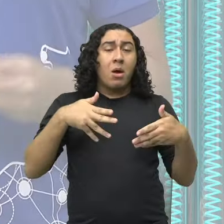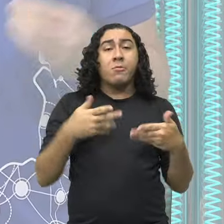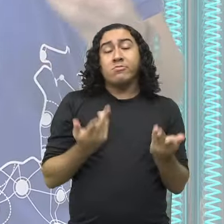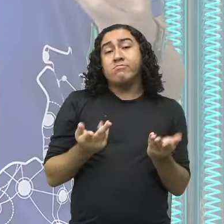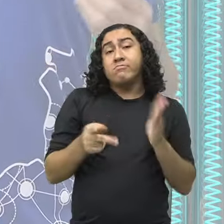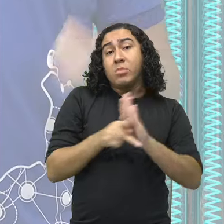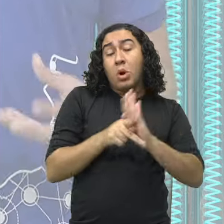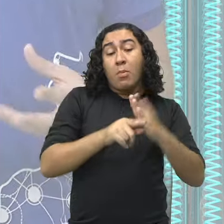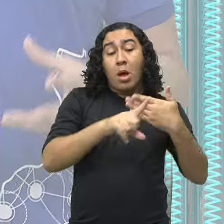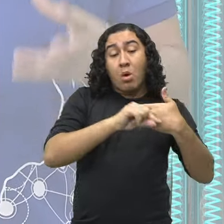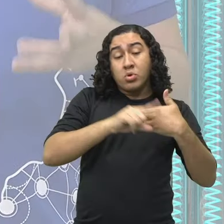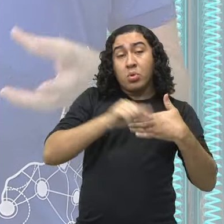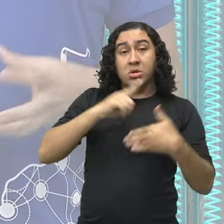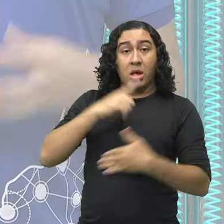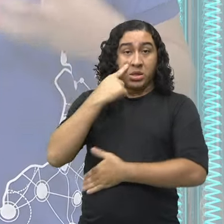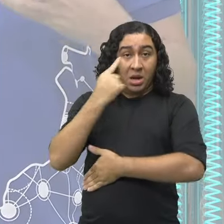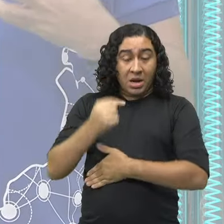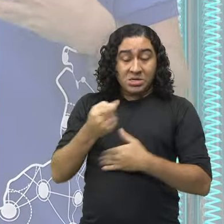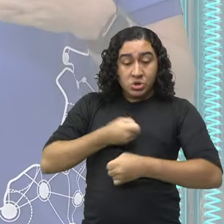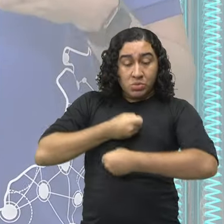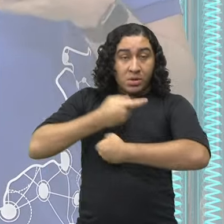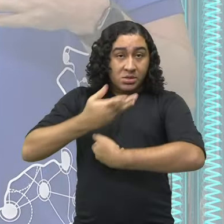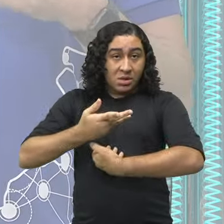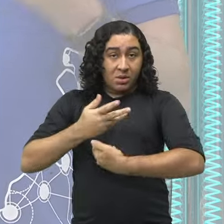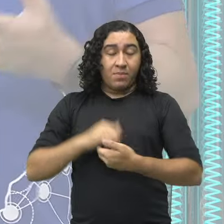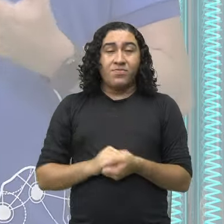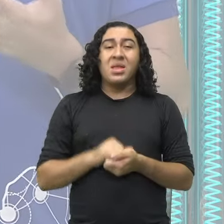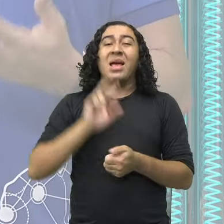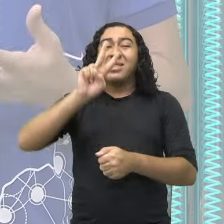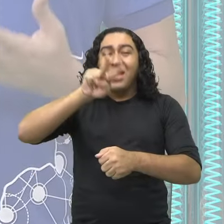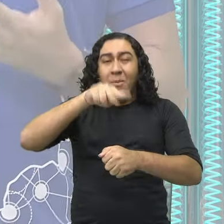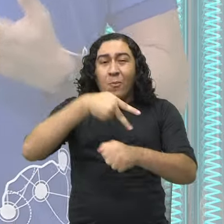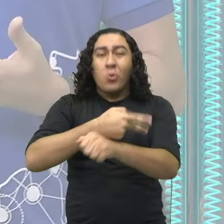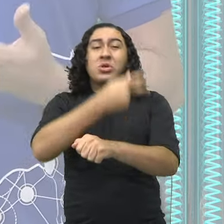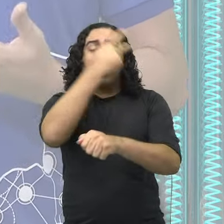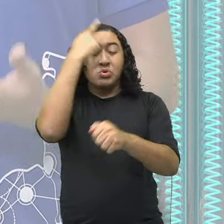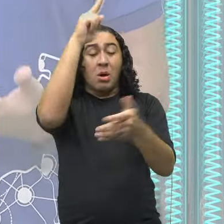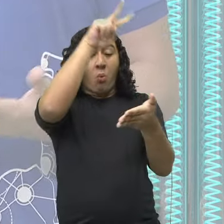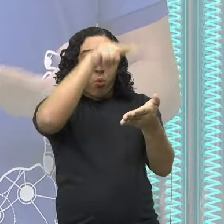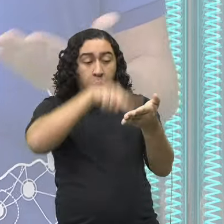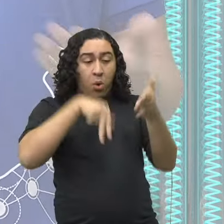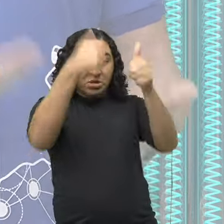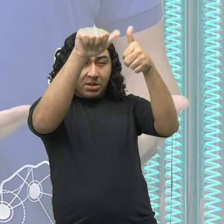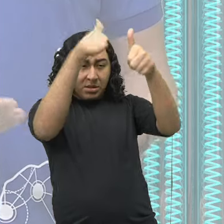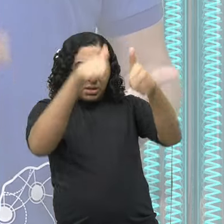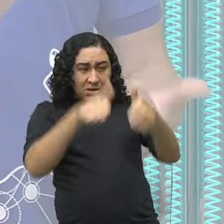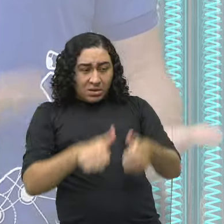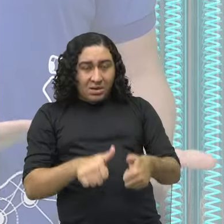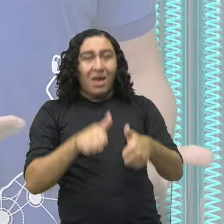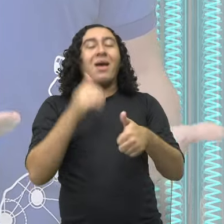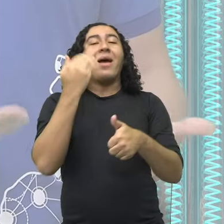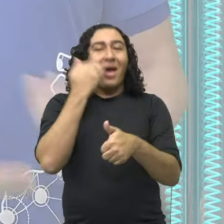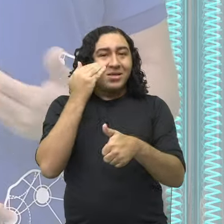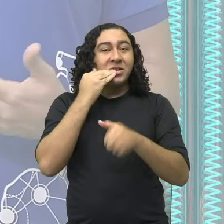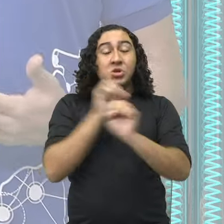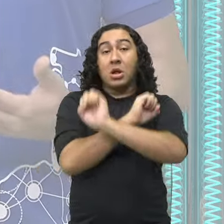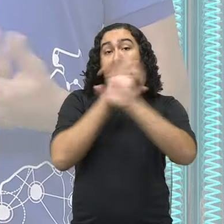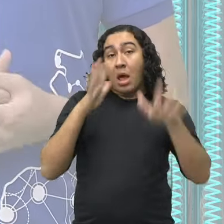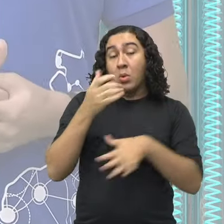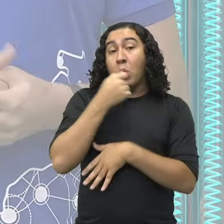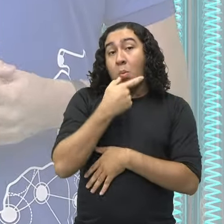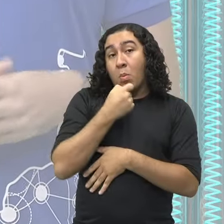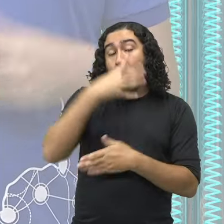esse efeito. E aí sim, né, quando você entende isso, você consegue perceber o humor como efeito